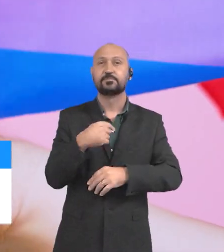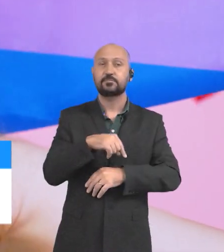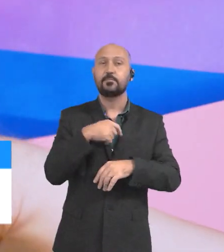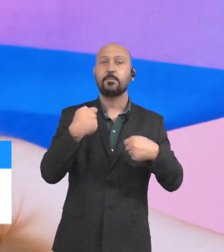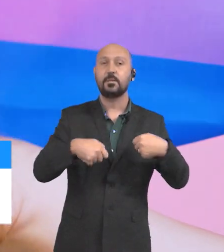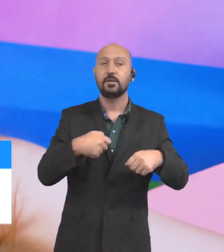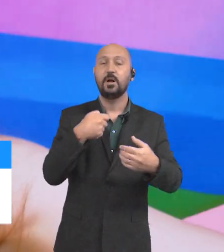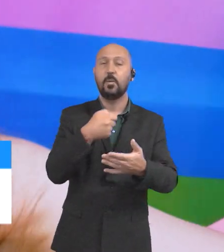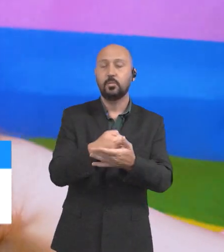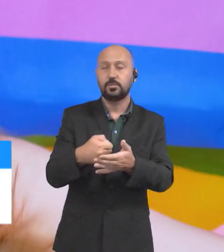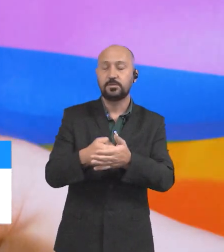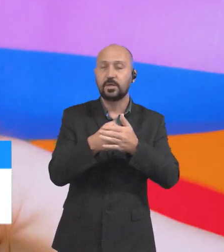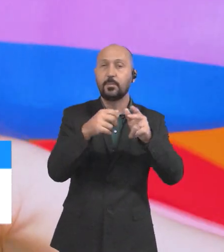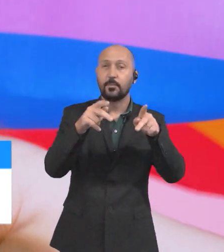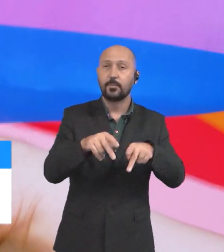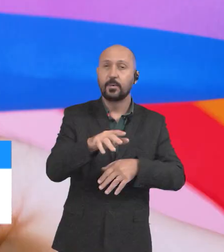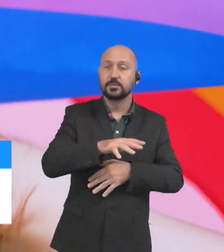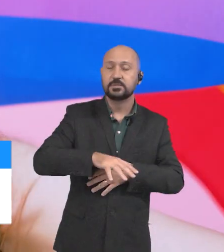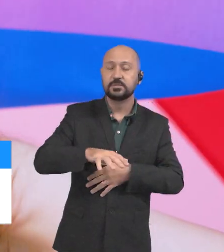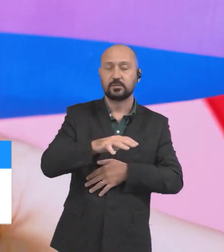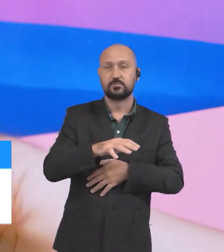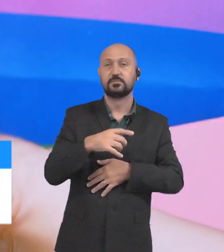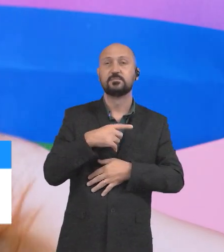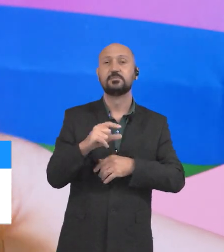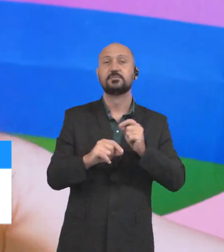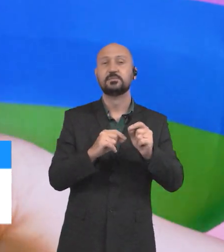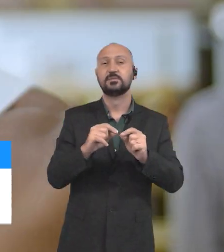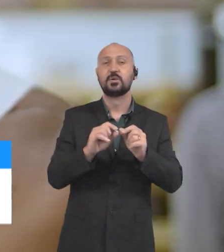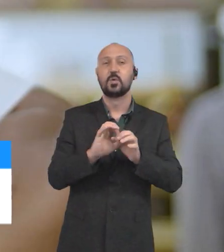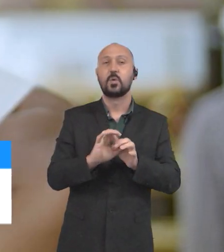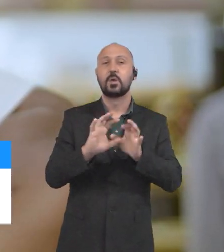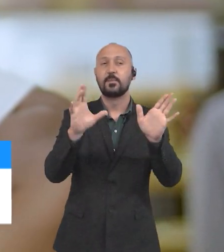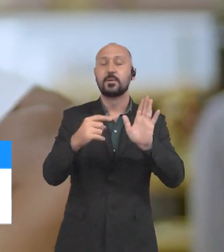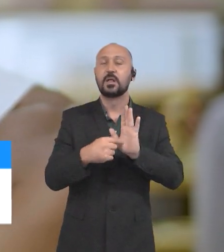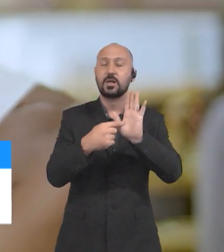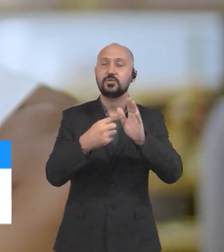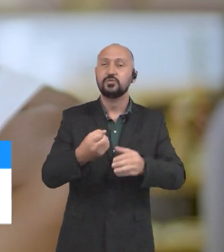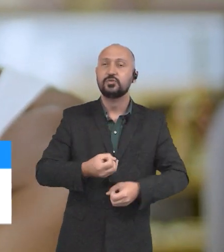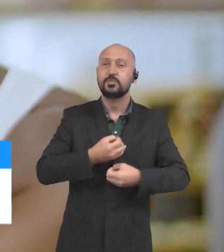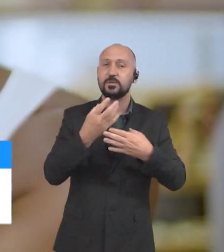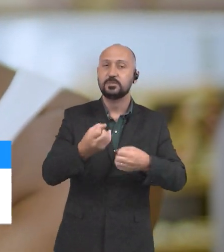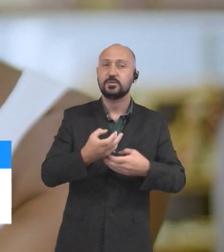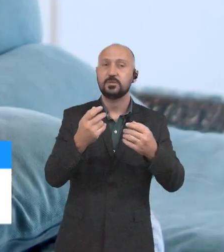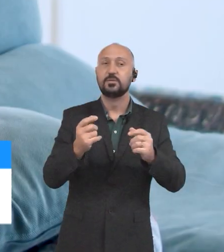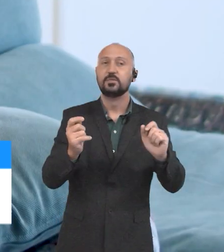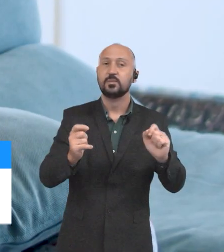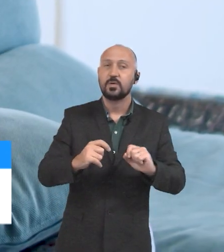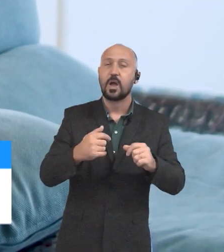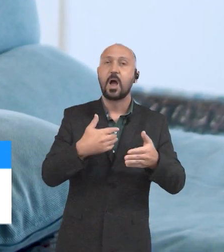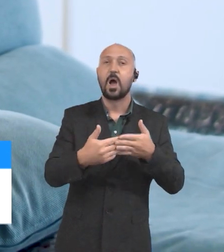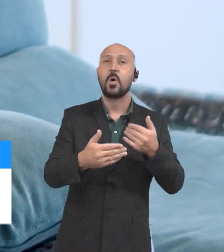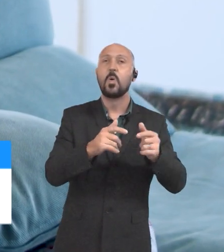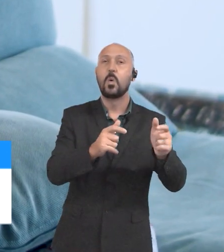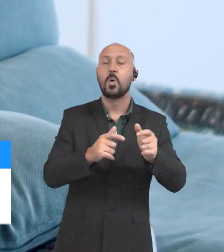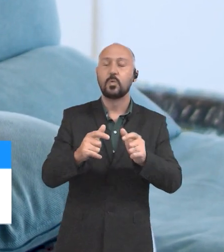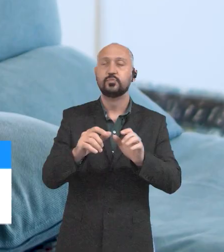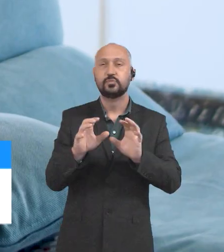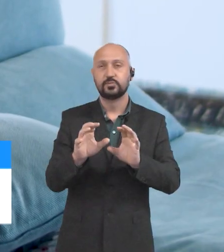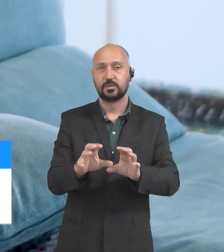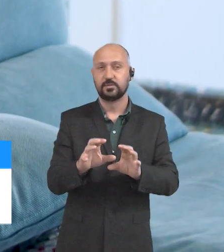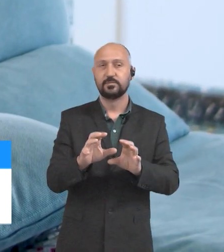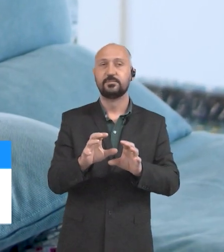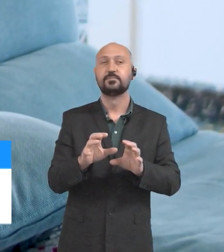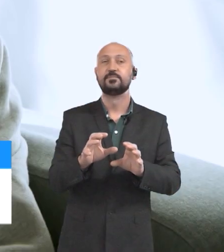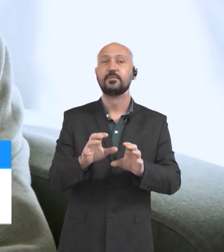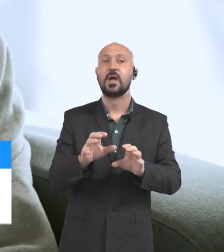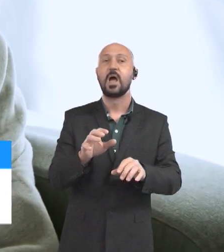relações. Então a gente precisa garantir que a população seja uma população com liberdade de expressão, que possa ser o que é, onde é,